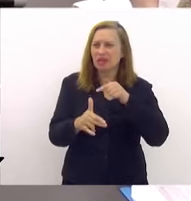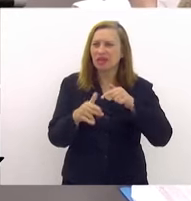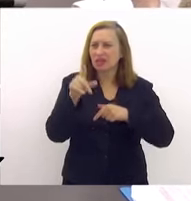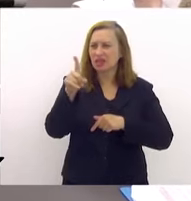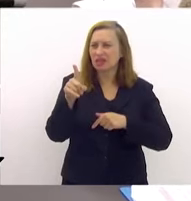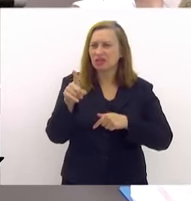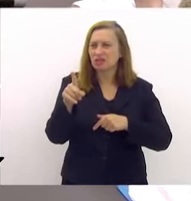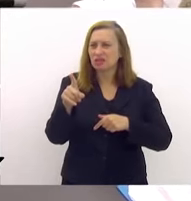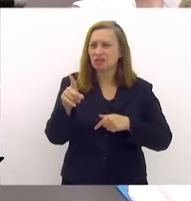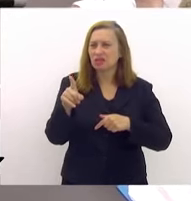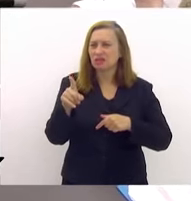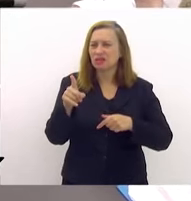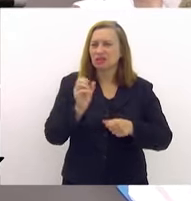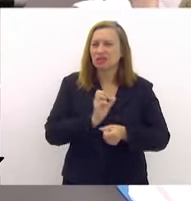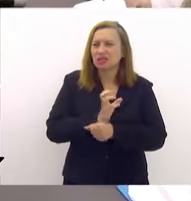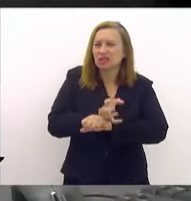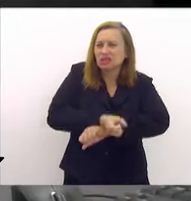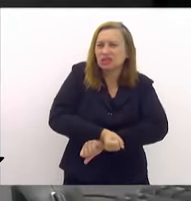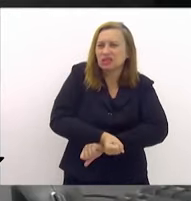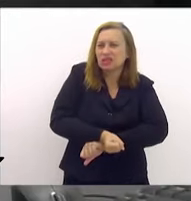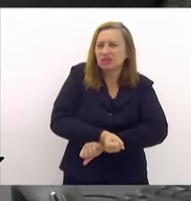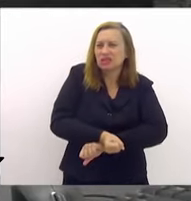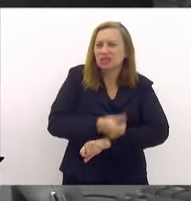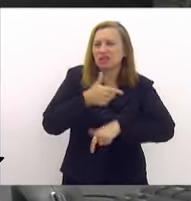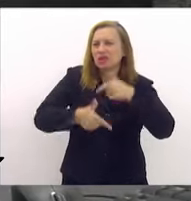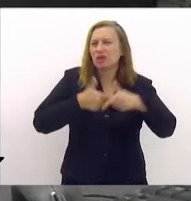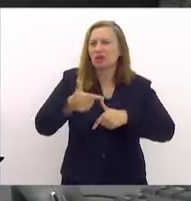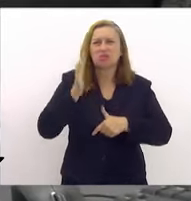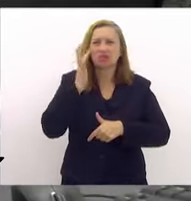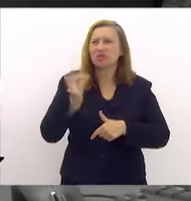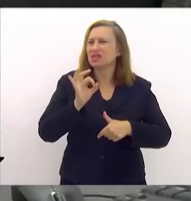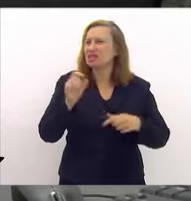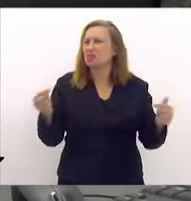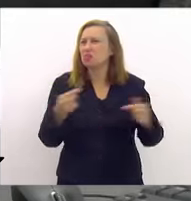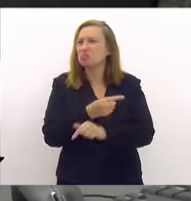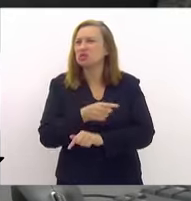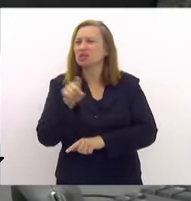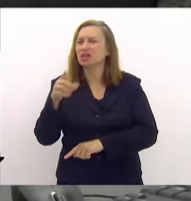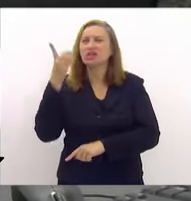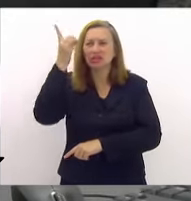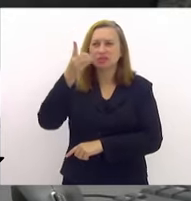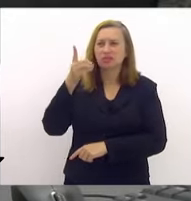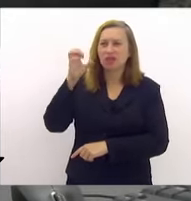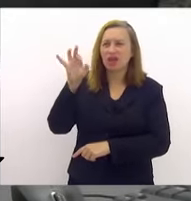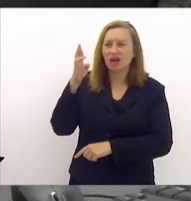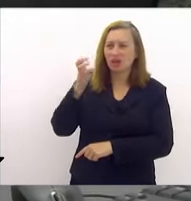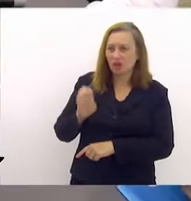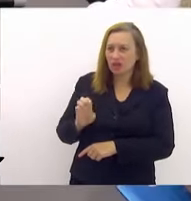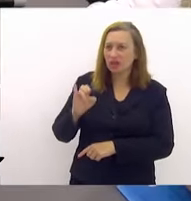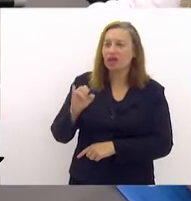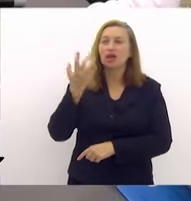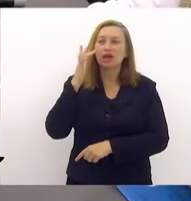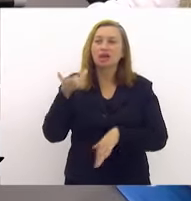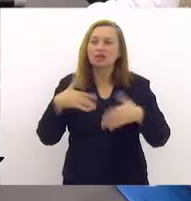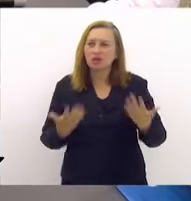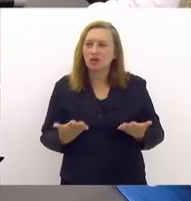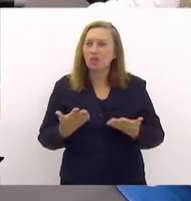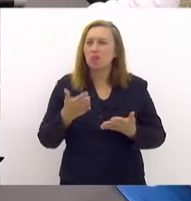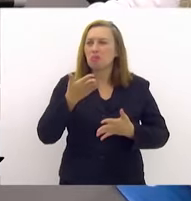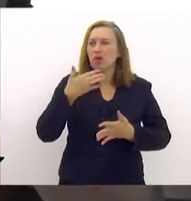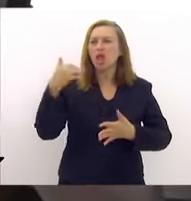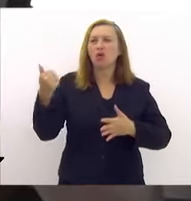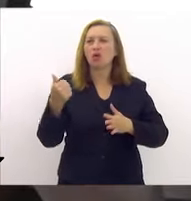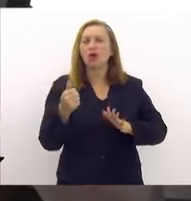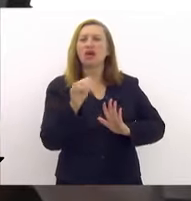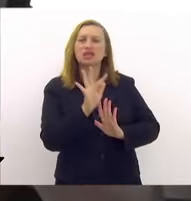da condenação em trabalho escravo e tal, mas aí eu não sei nem se seria essa declaração. Deputado De Laroli, bom dia. Talvez reformular, então, tá. Tem